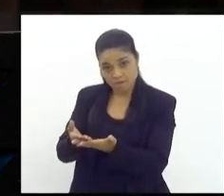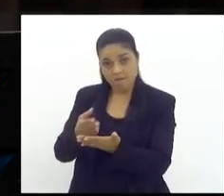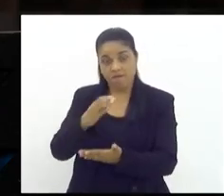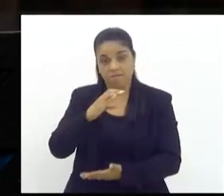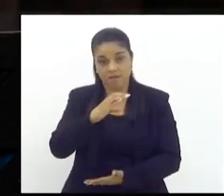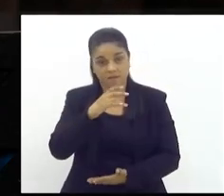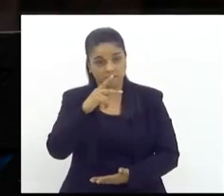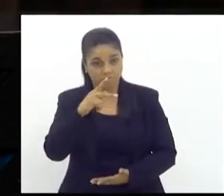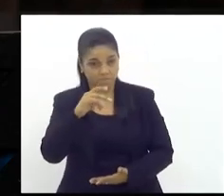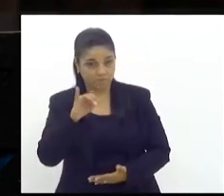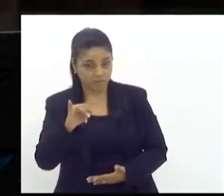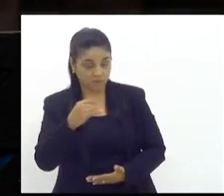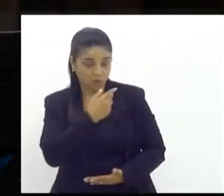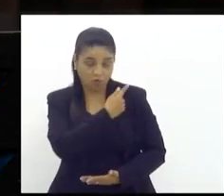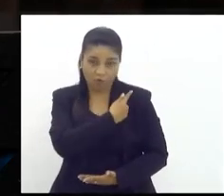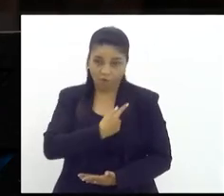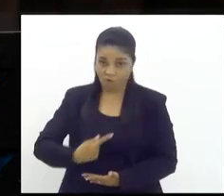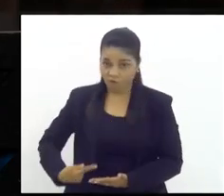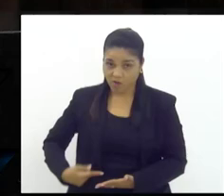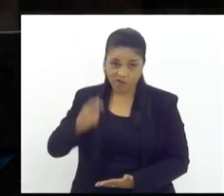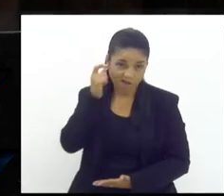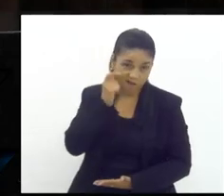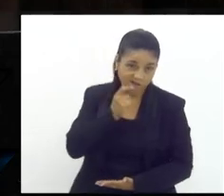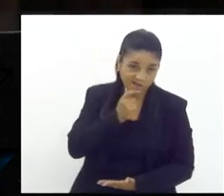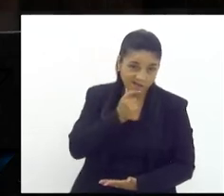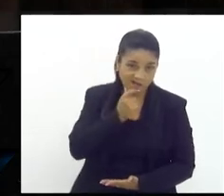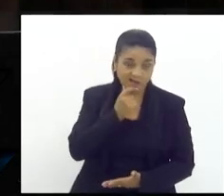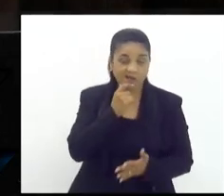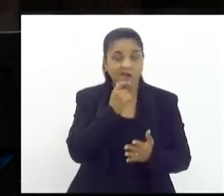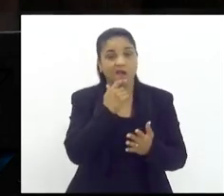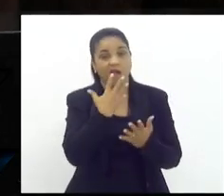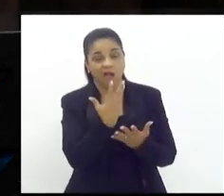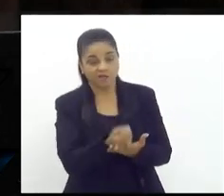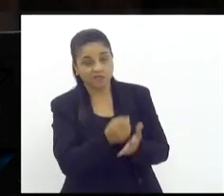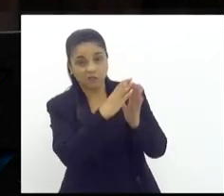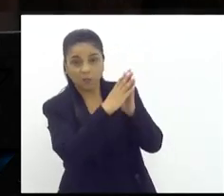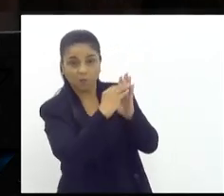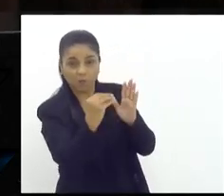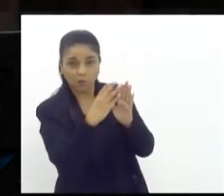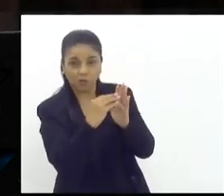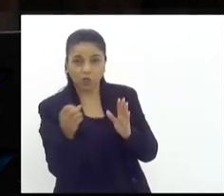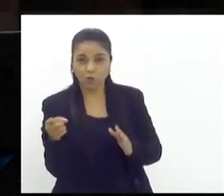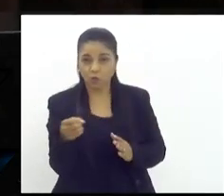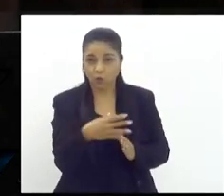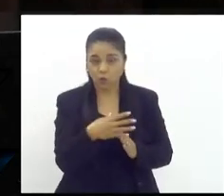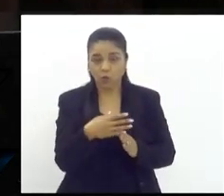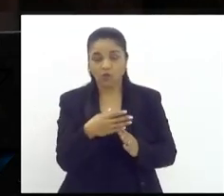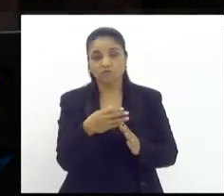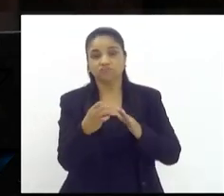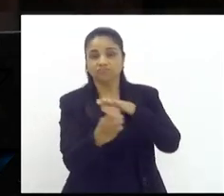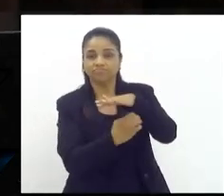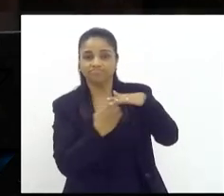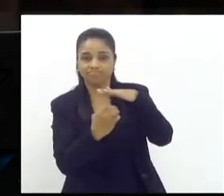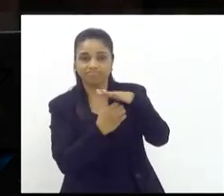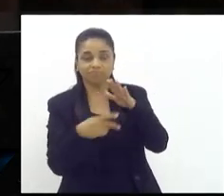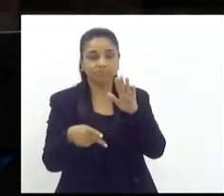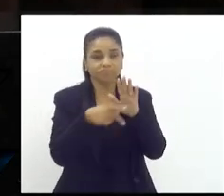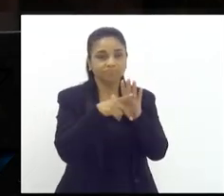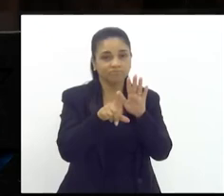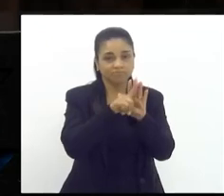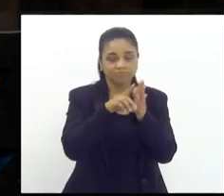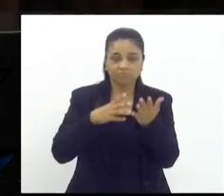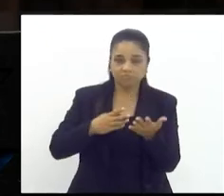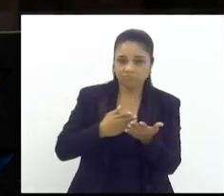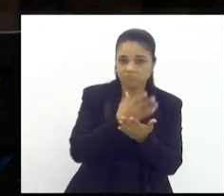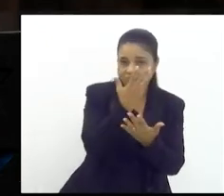que o governador adote um novo modelo de agências consoantes projetos já aprovado por